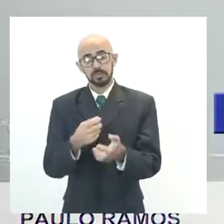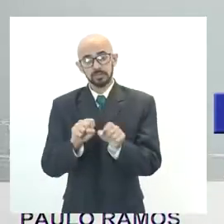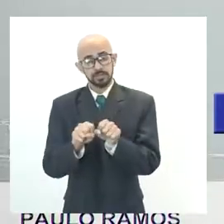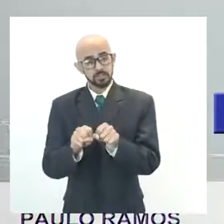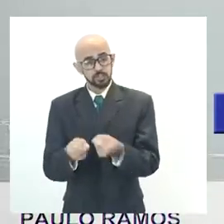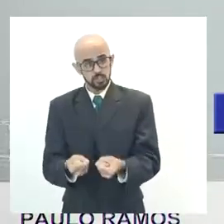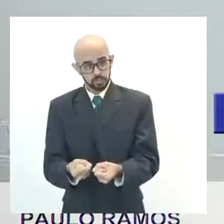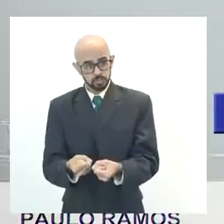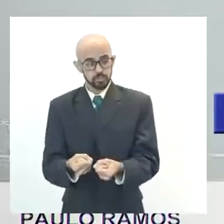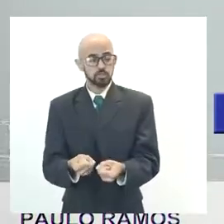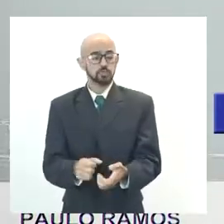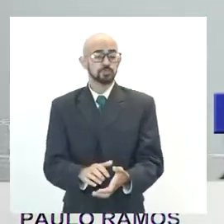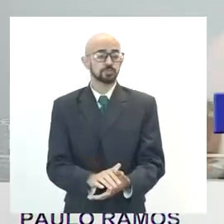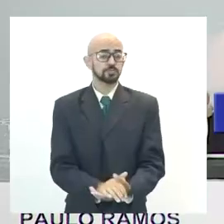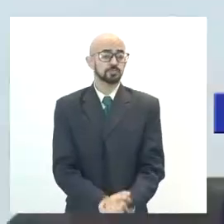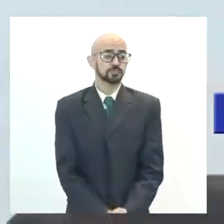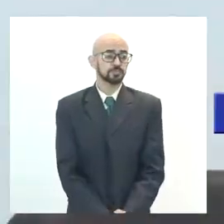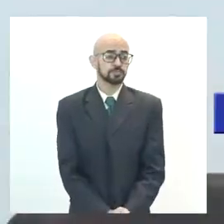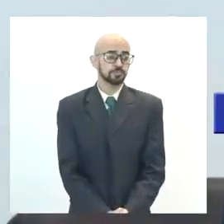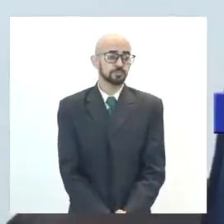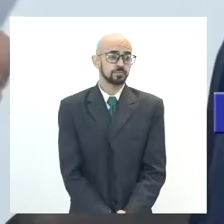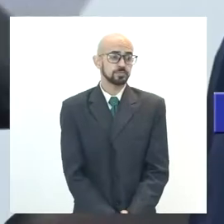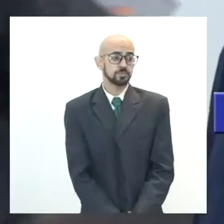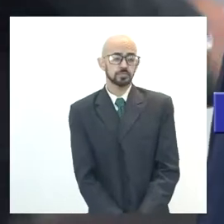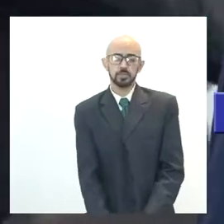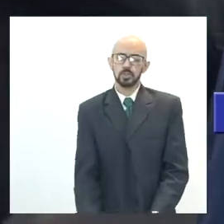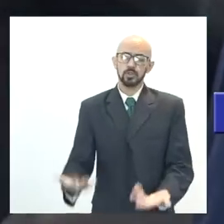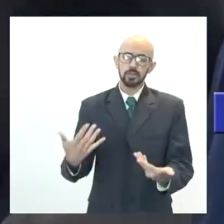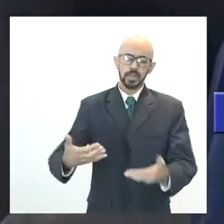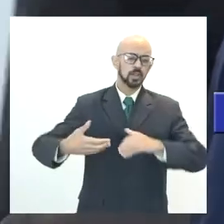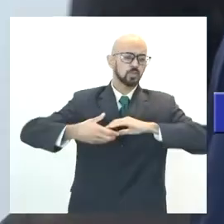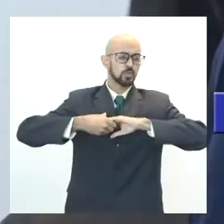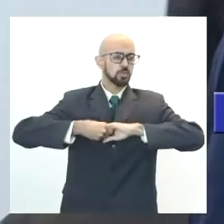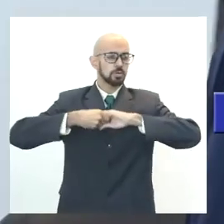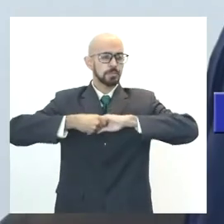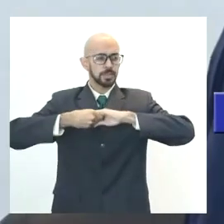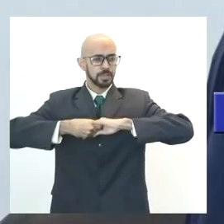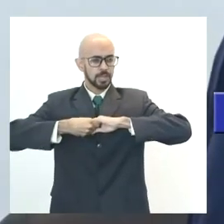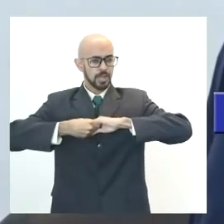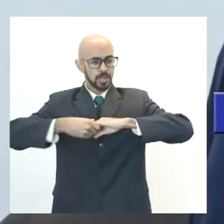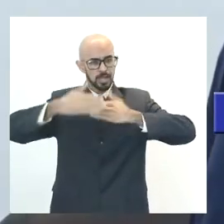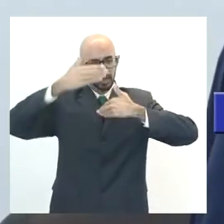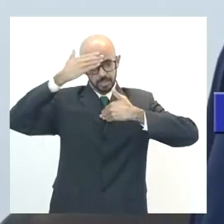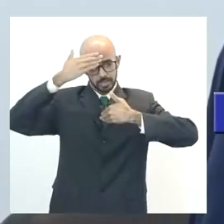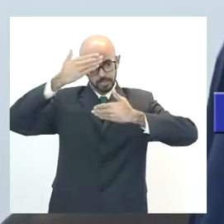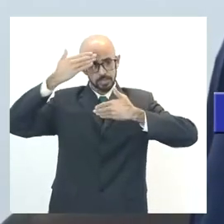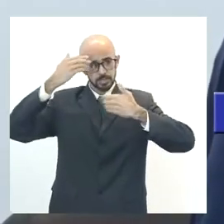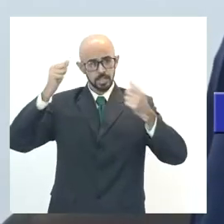professora Gel tá muito obrigado cumprimentar agradecer applaudir esse evento